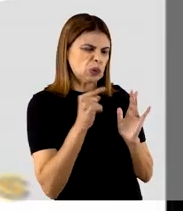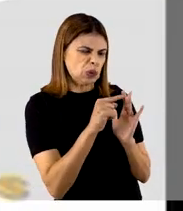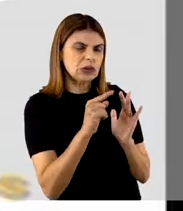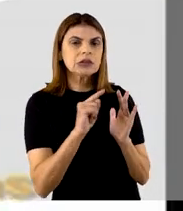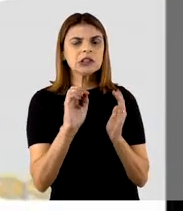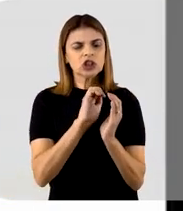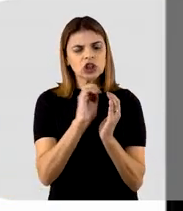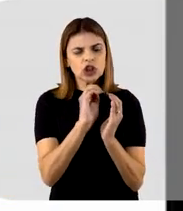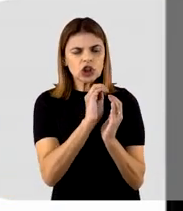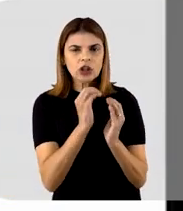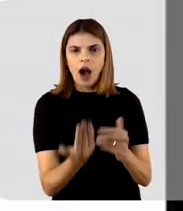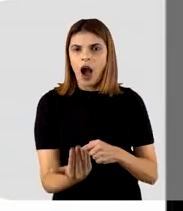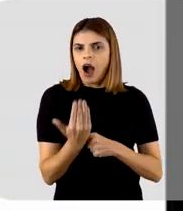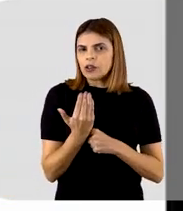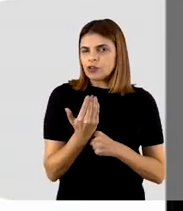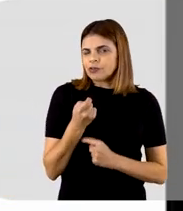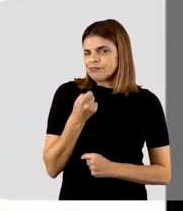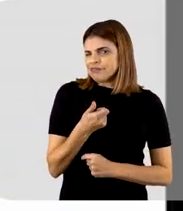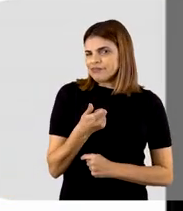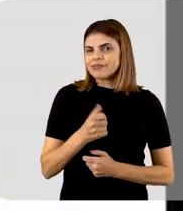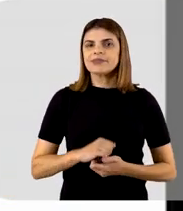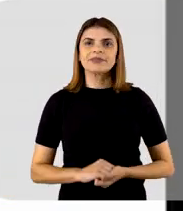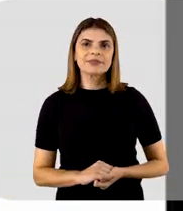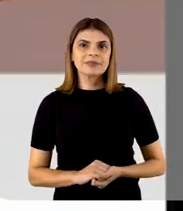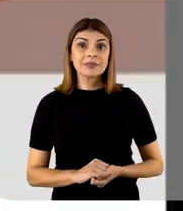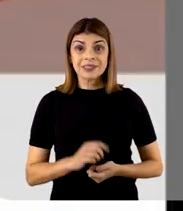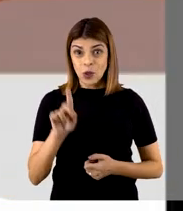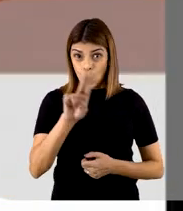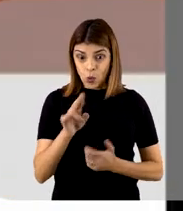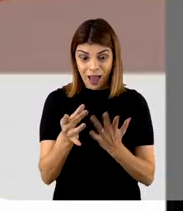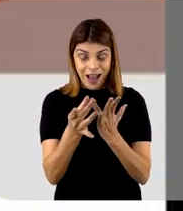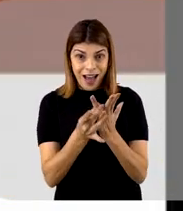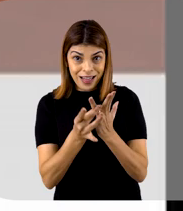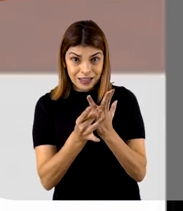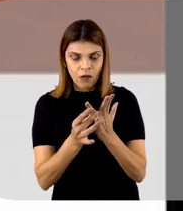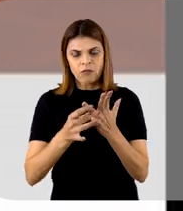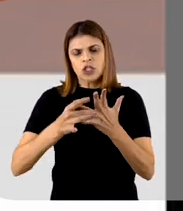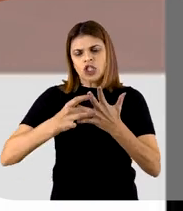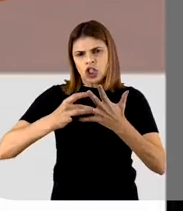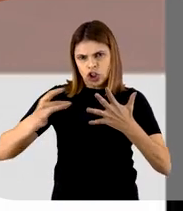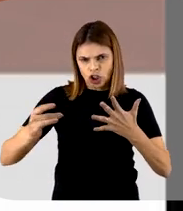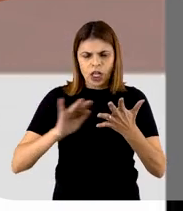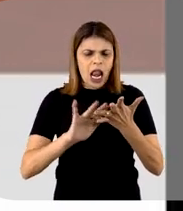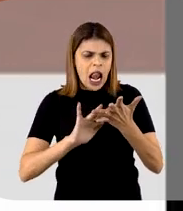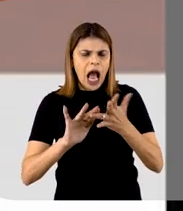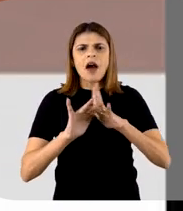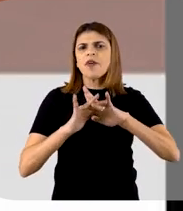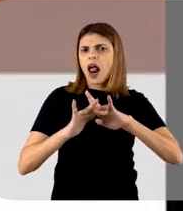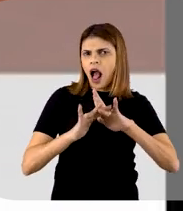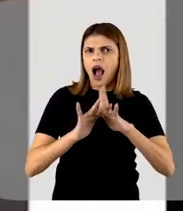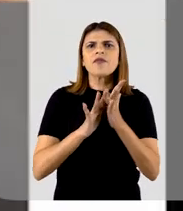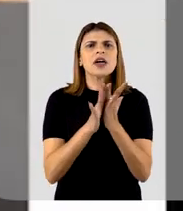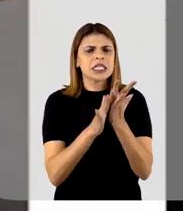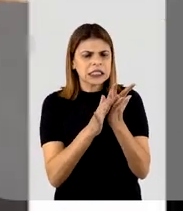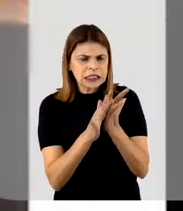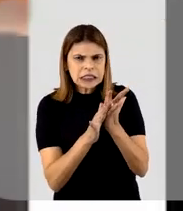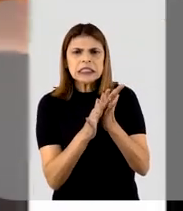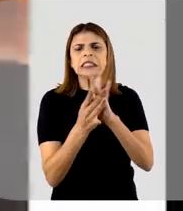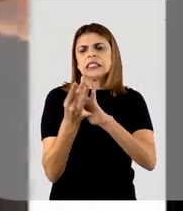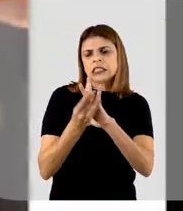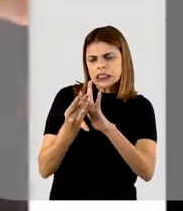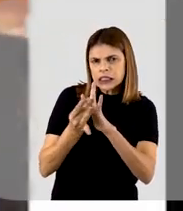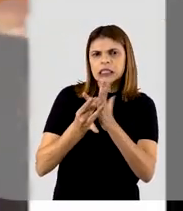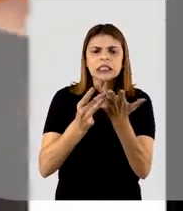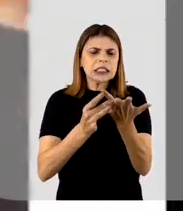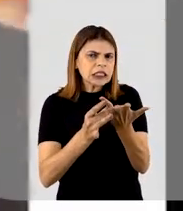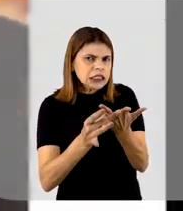muita sujeira. Utilize uma escovinha para te ajudar. E para quem usa anéis e aliança, eles devem ser lavados como se fossem partes da mão.